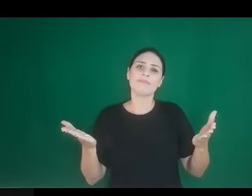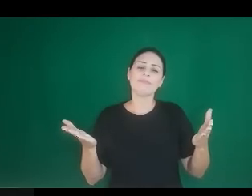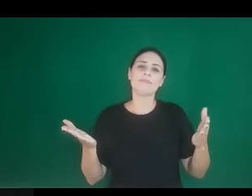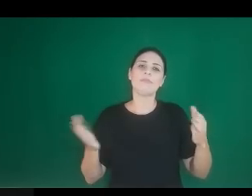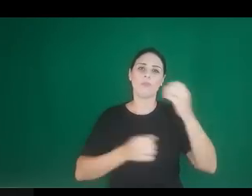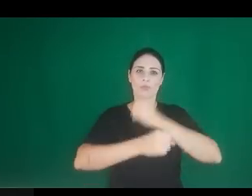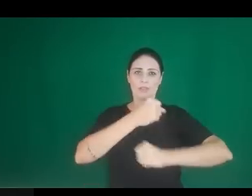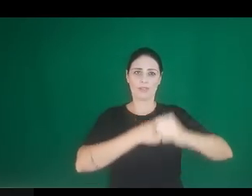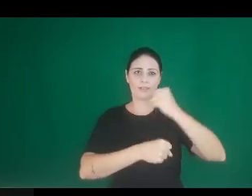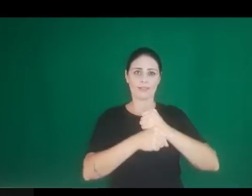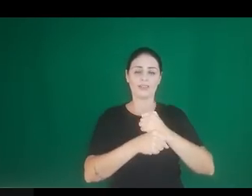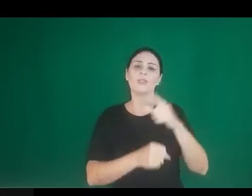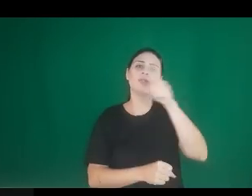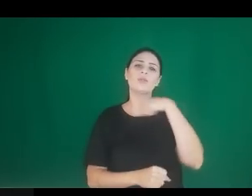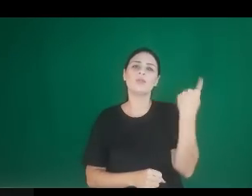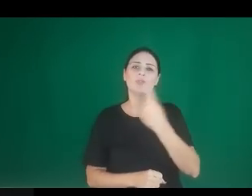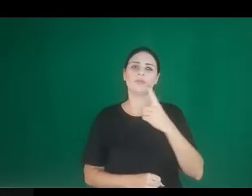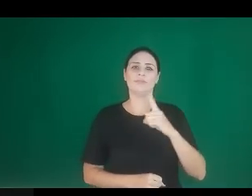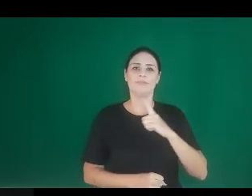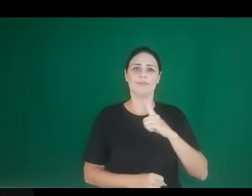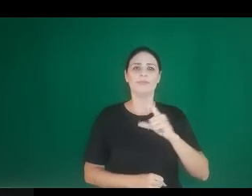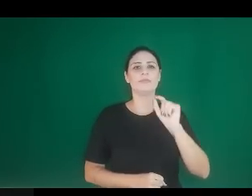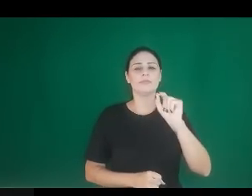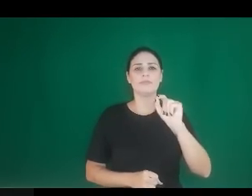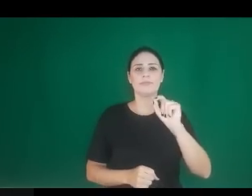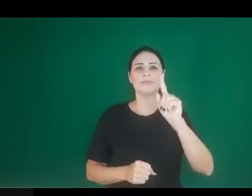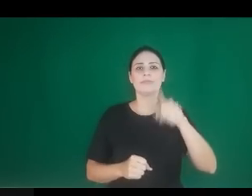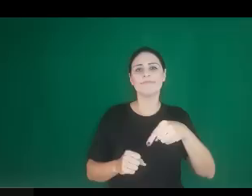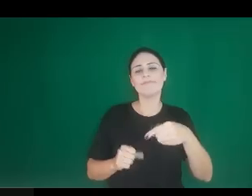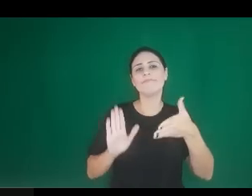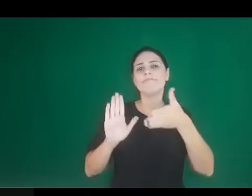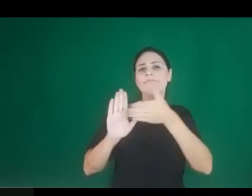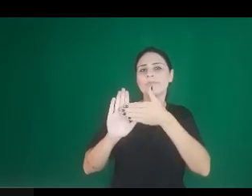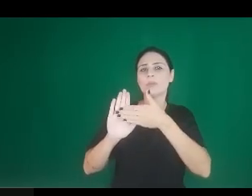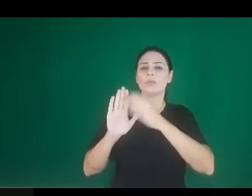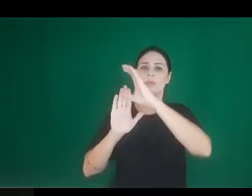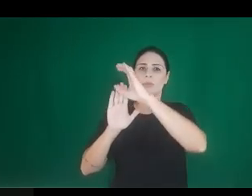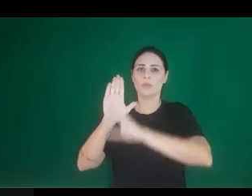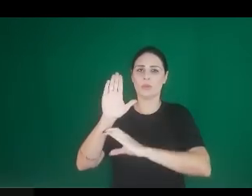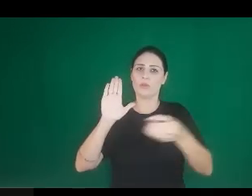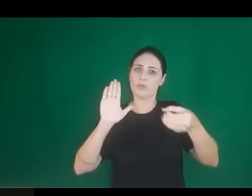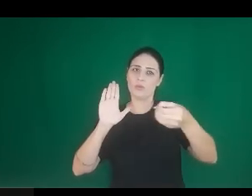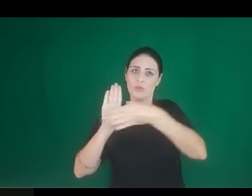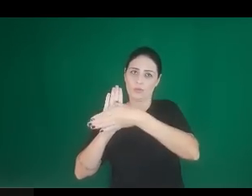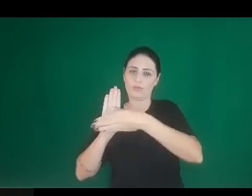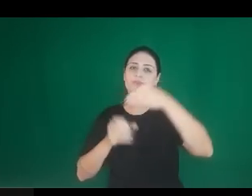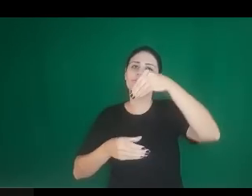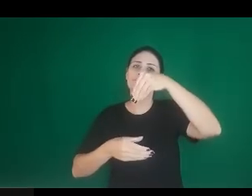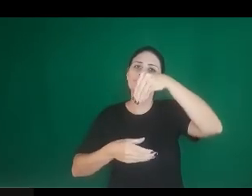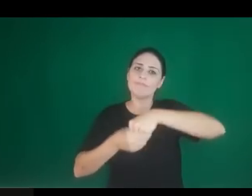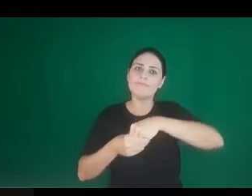né, o ano passado, nós tínhamos previsto a implementação do currículo novo